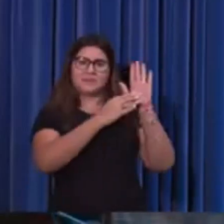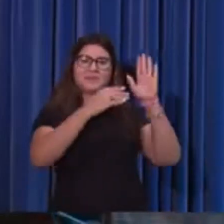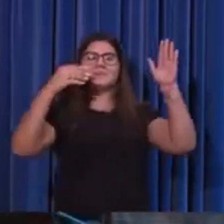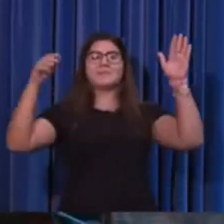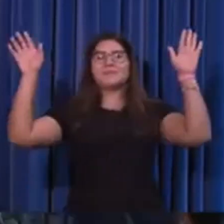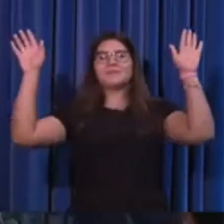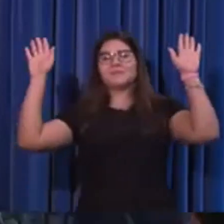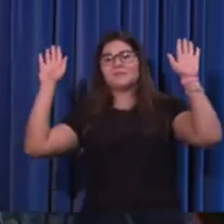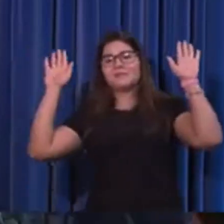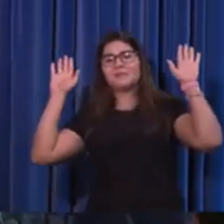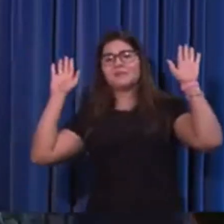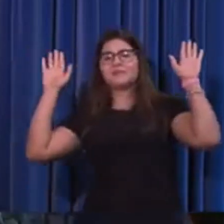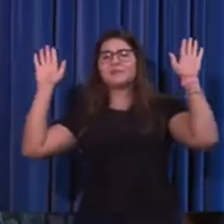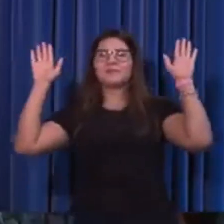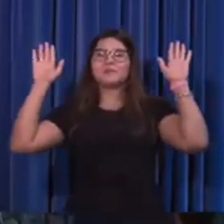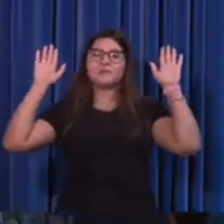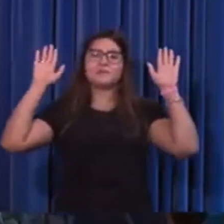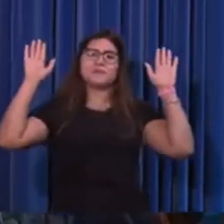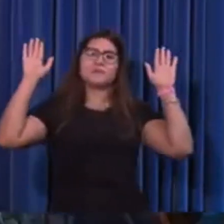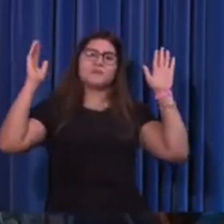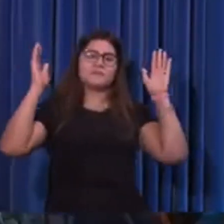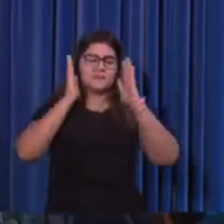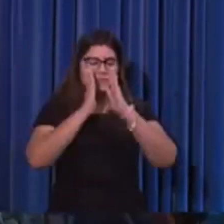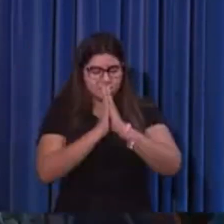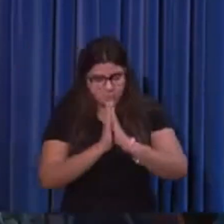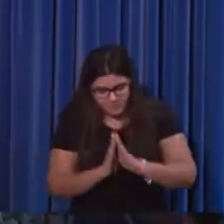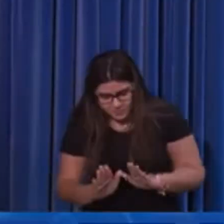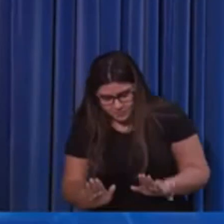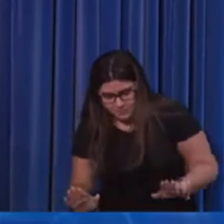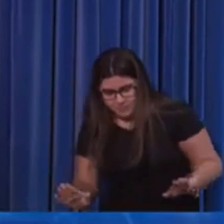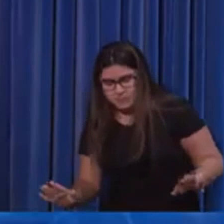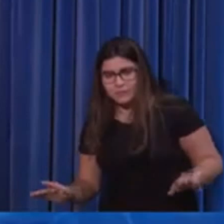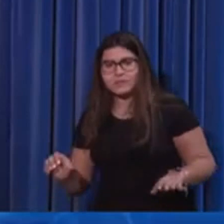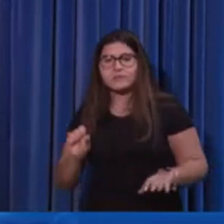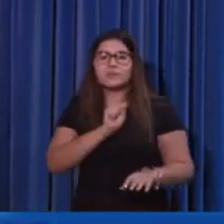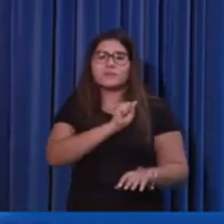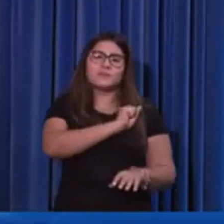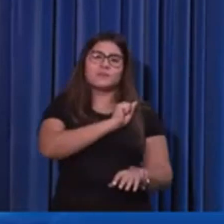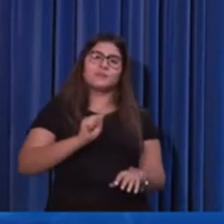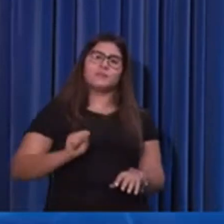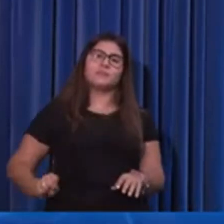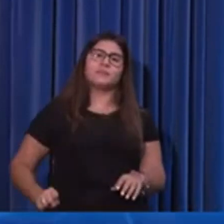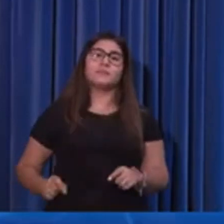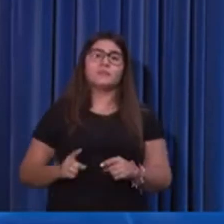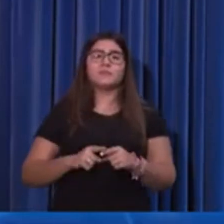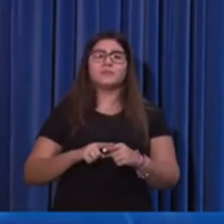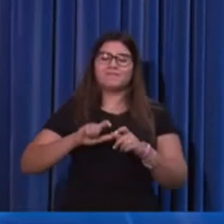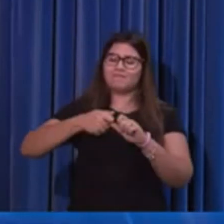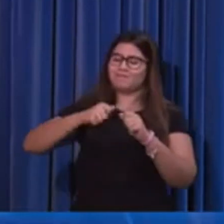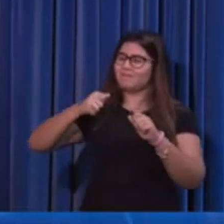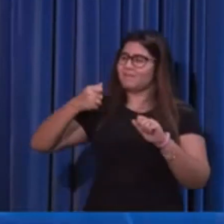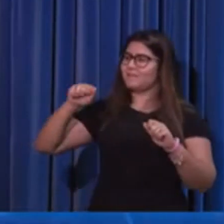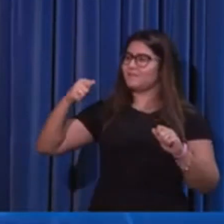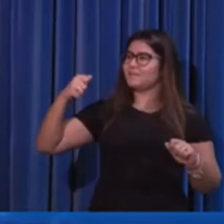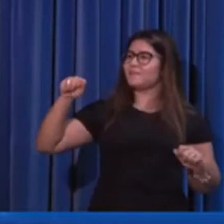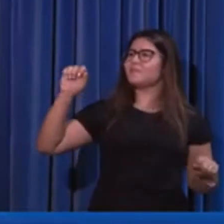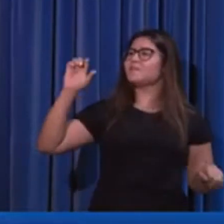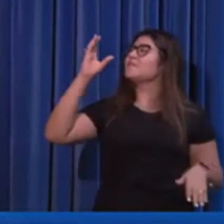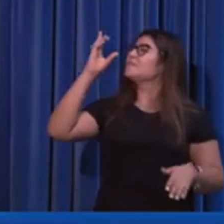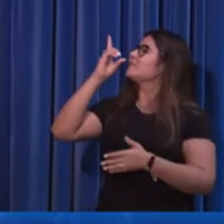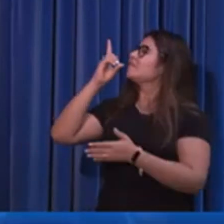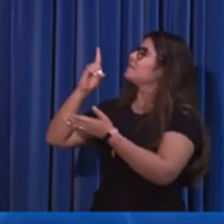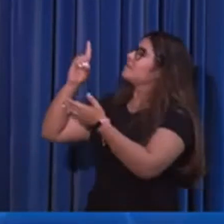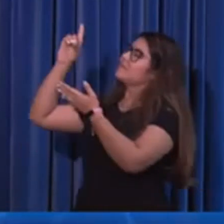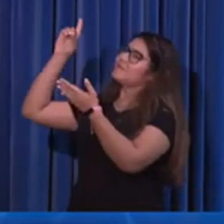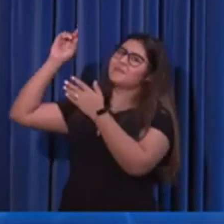Levantamos nossas mãos e te adoramos, ó Senhor, porque grande és